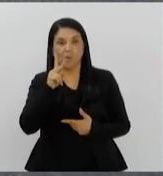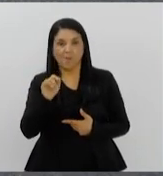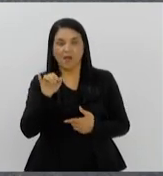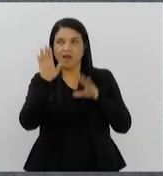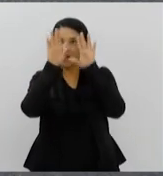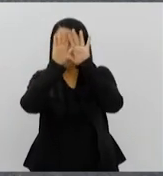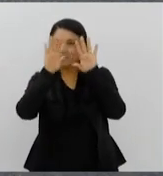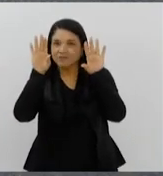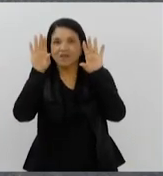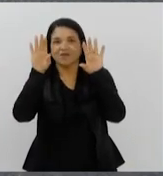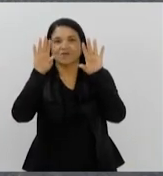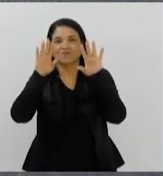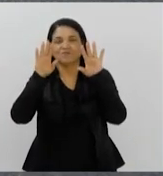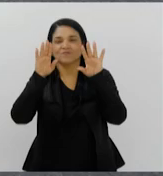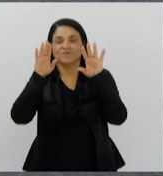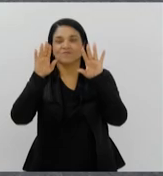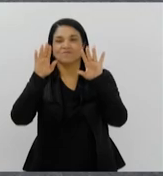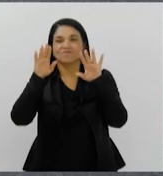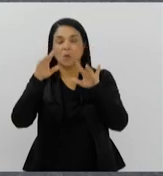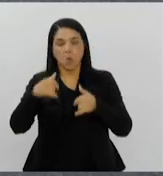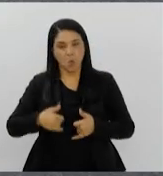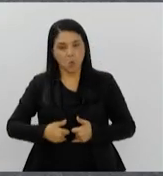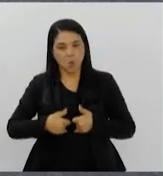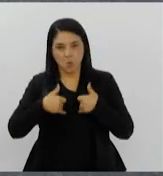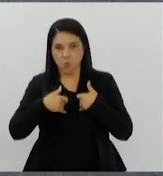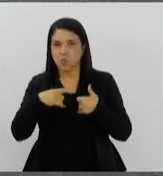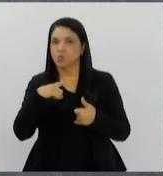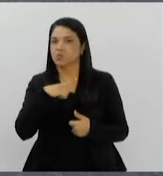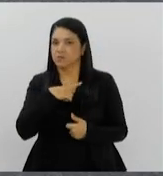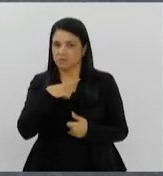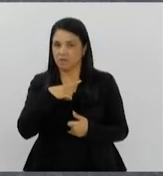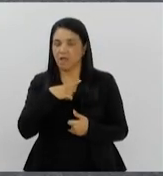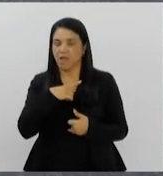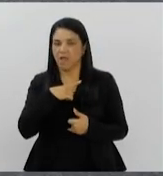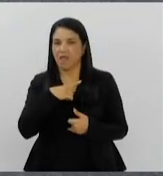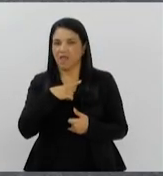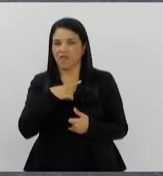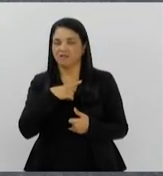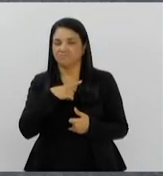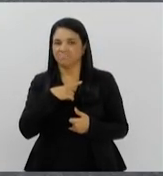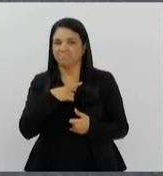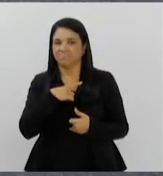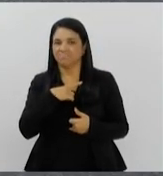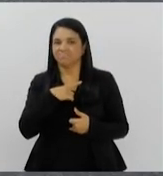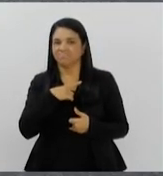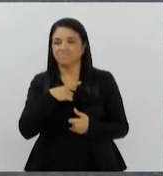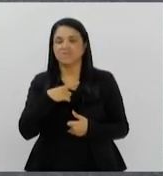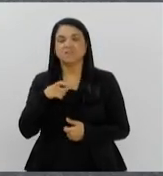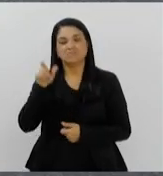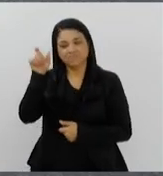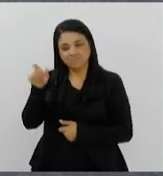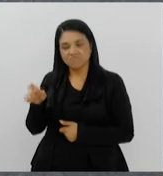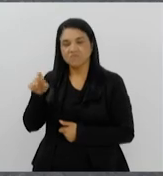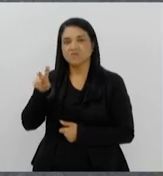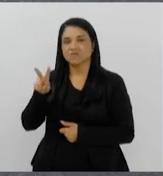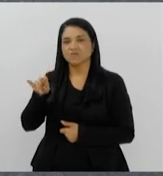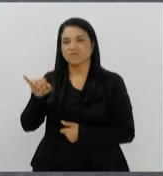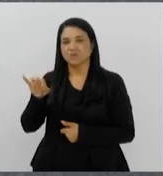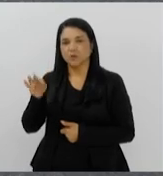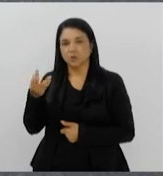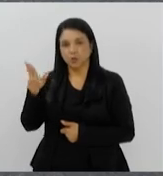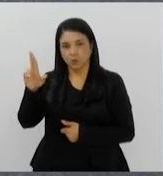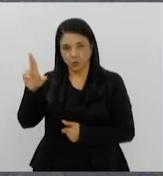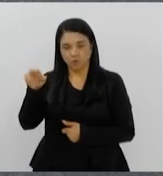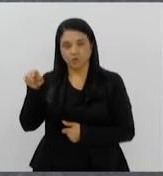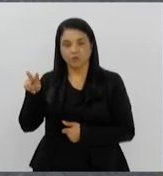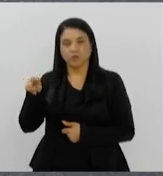muito orgulho, muita esperança, de muito orgulho daquilo que o Vitor Júnior representa hoje como pai,